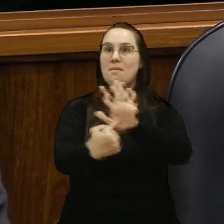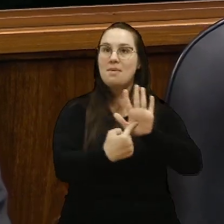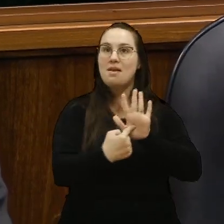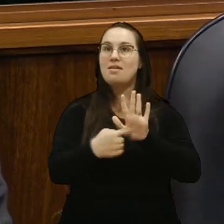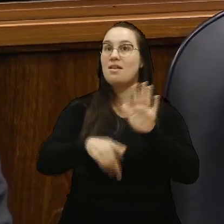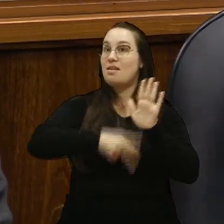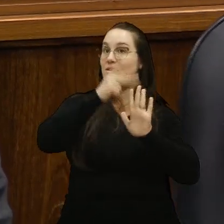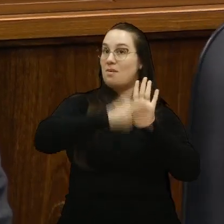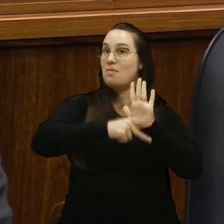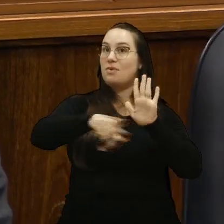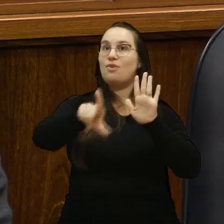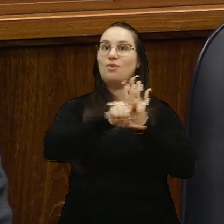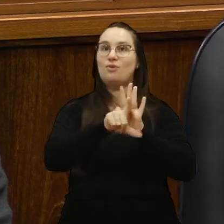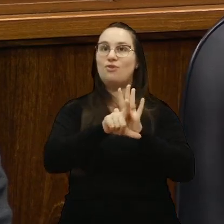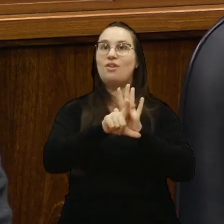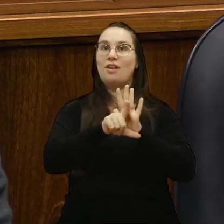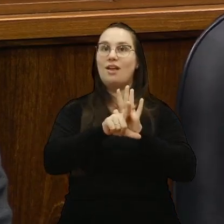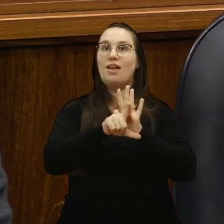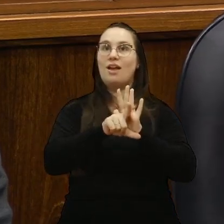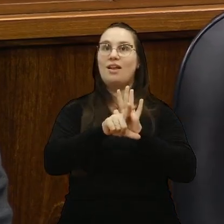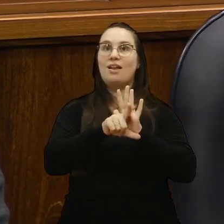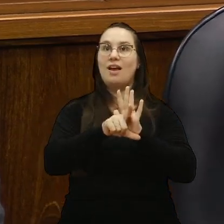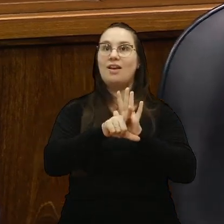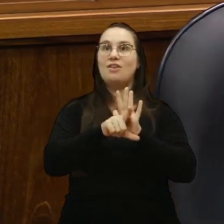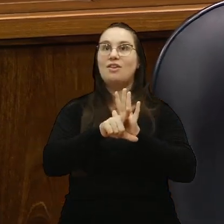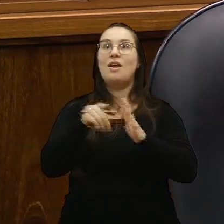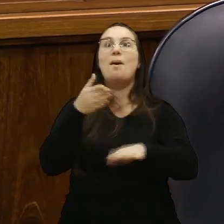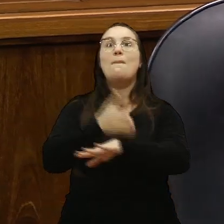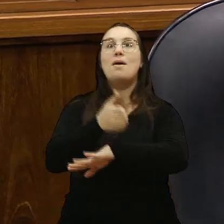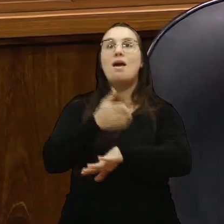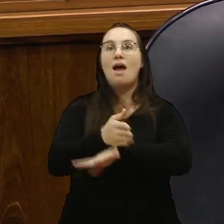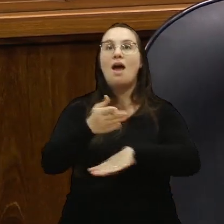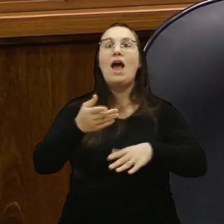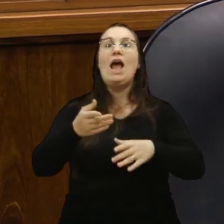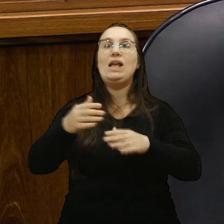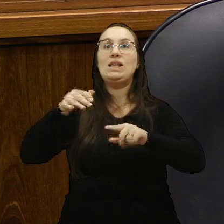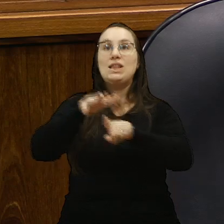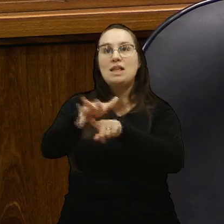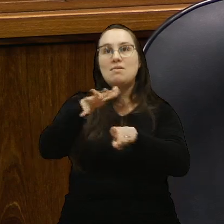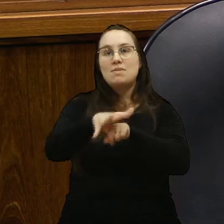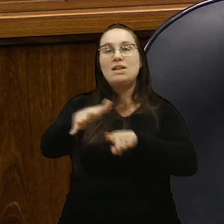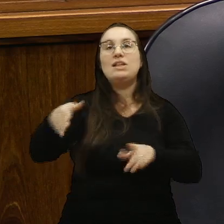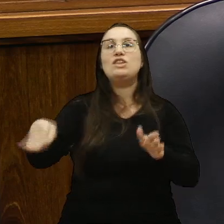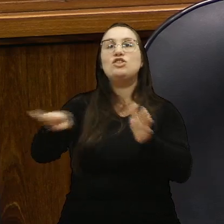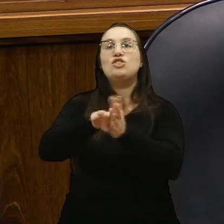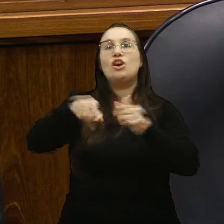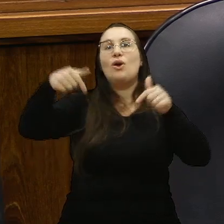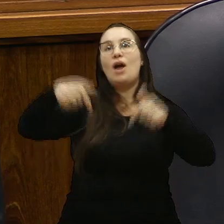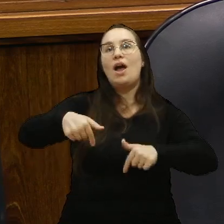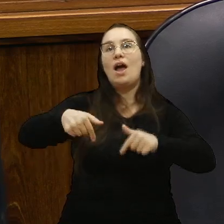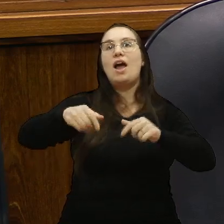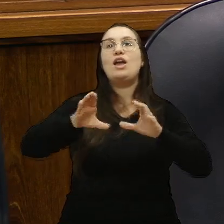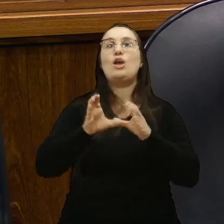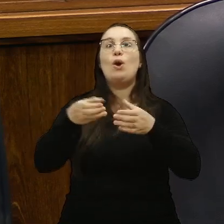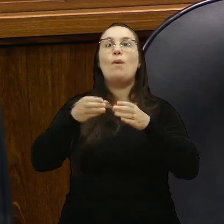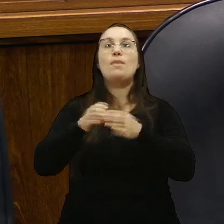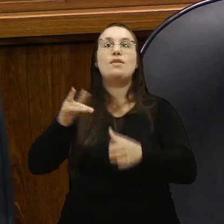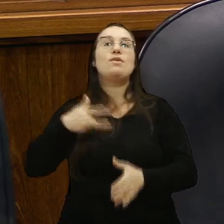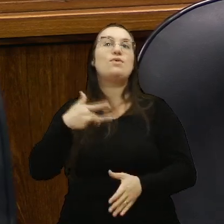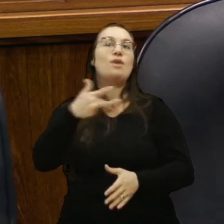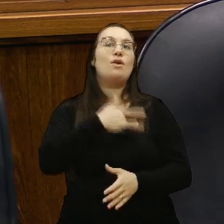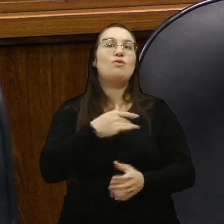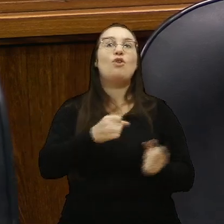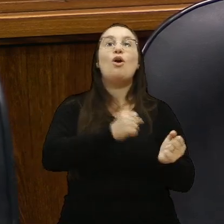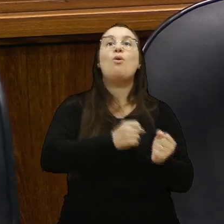desse projeto de lei. Da maior parte das demandas que chegam até a Comissão de Saúde, eu